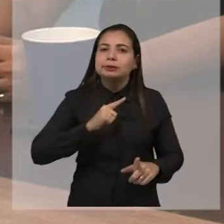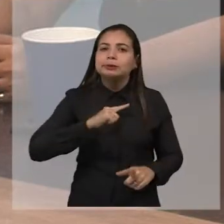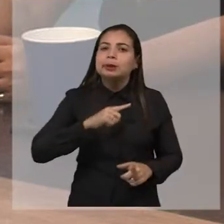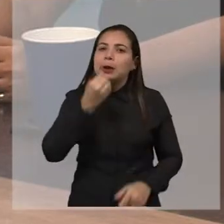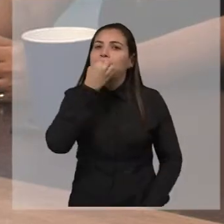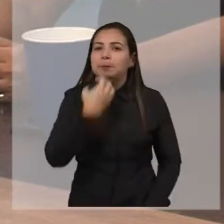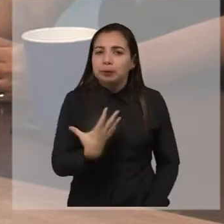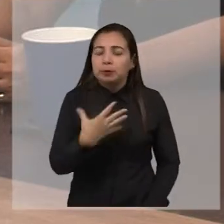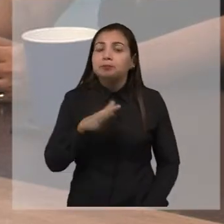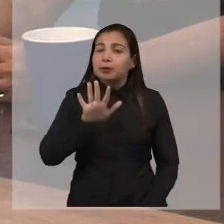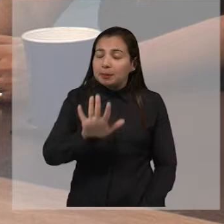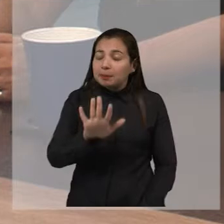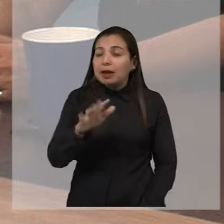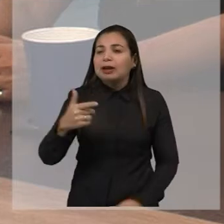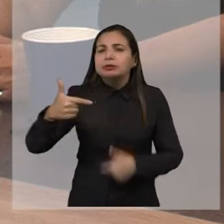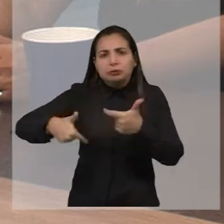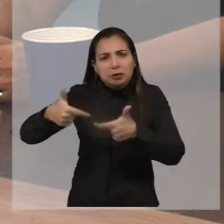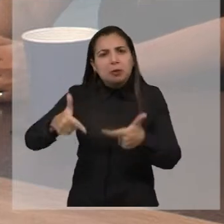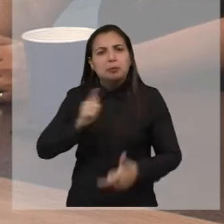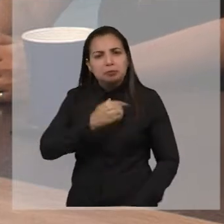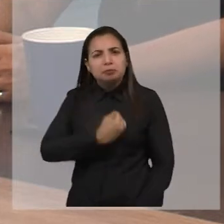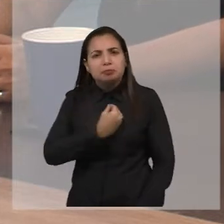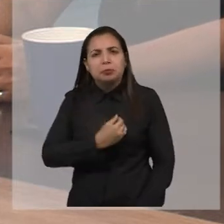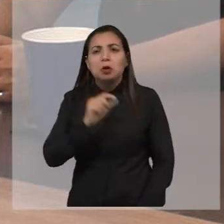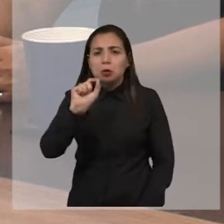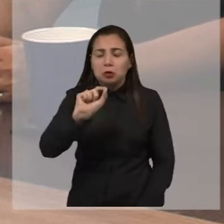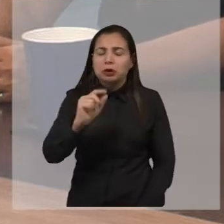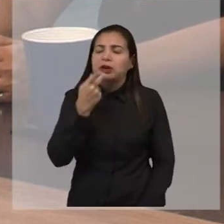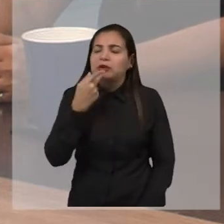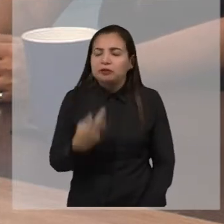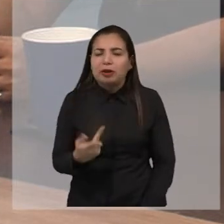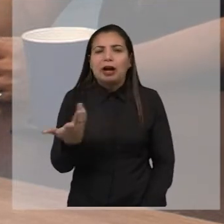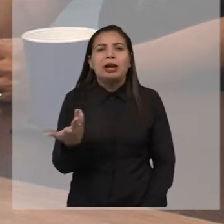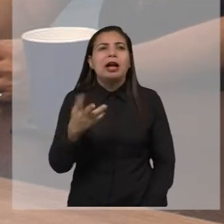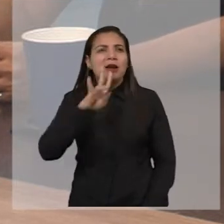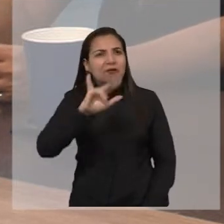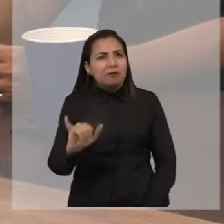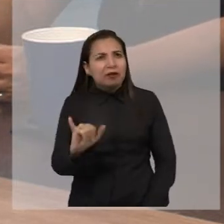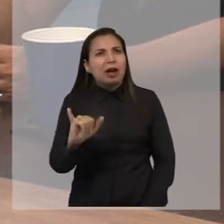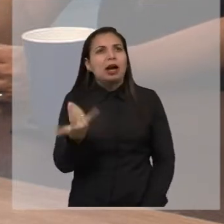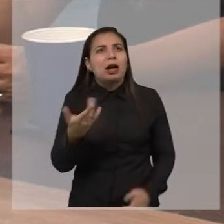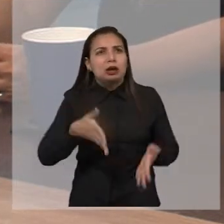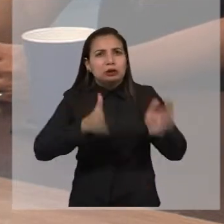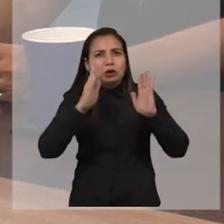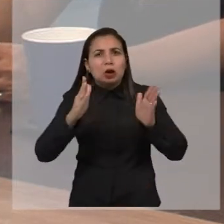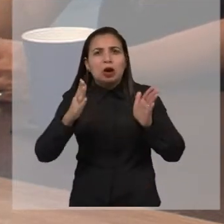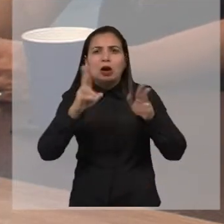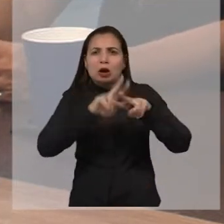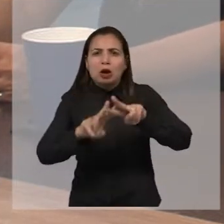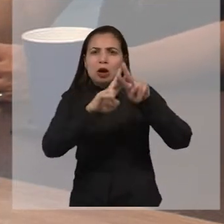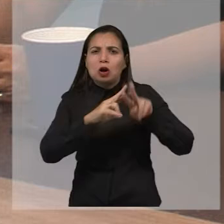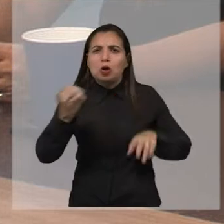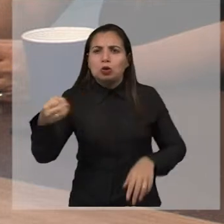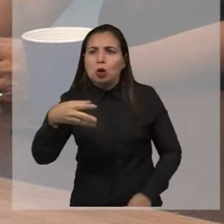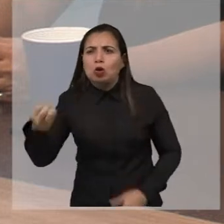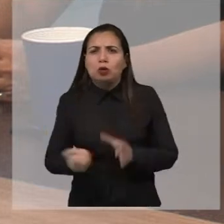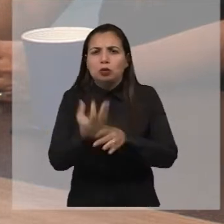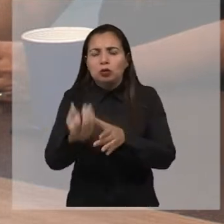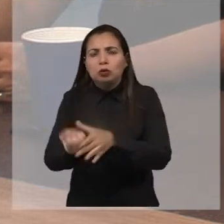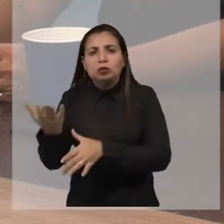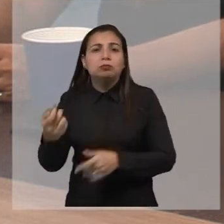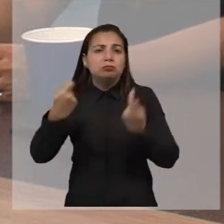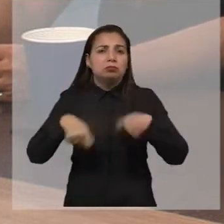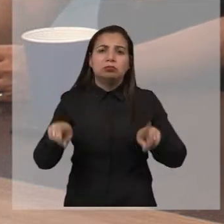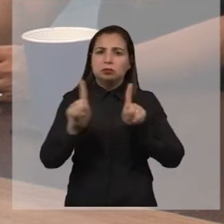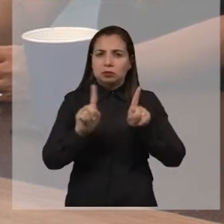vai mais construir presídios. Os presídios, pelas notícias que a gente tem, os presídios cearenses, brasileiros